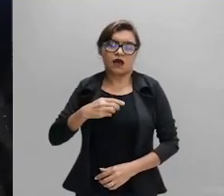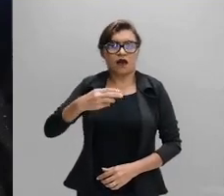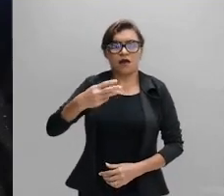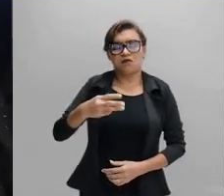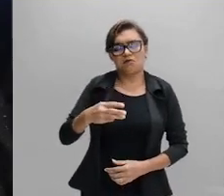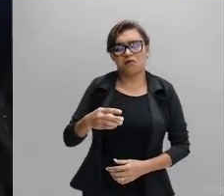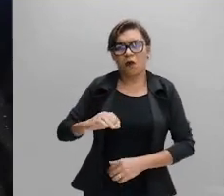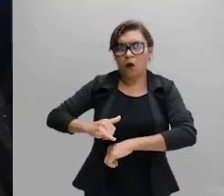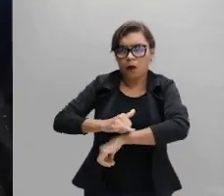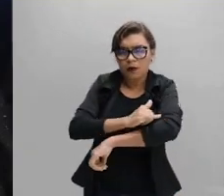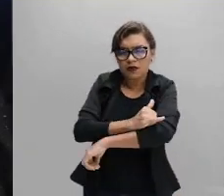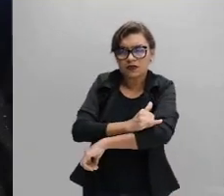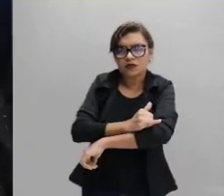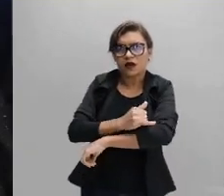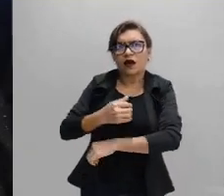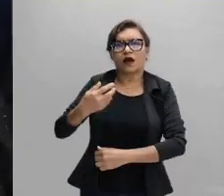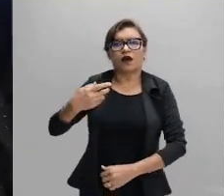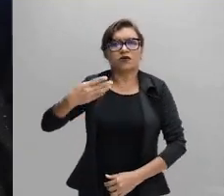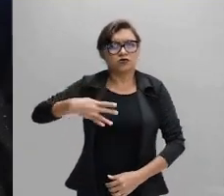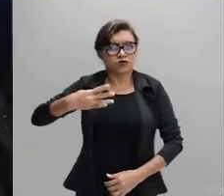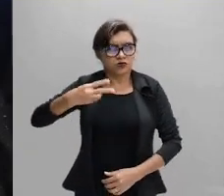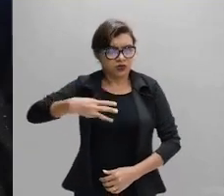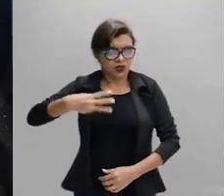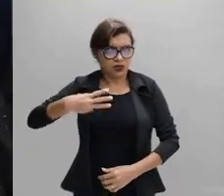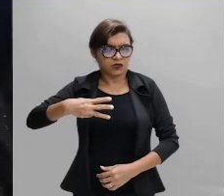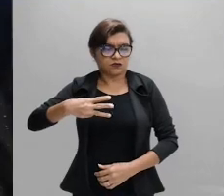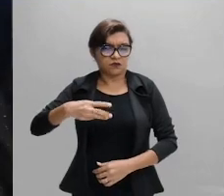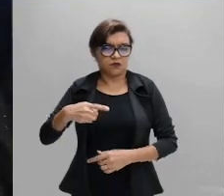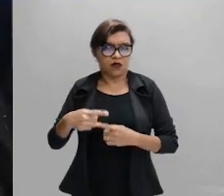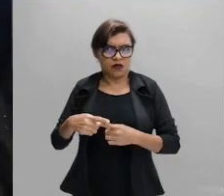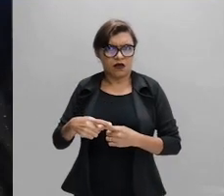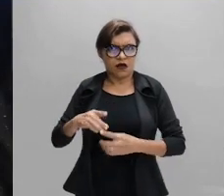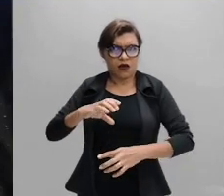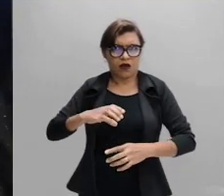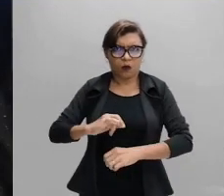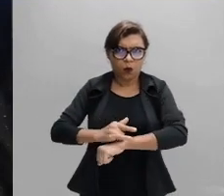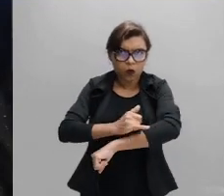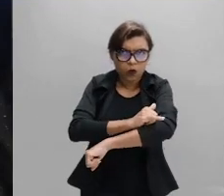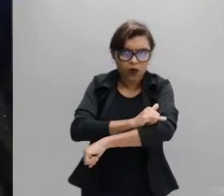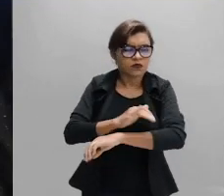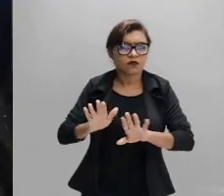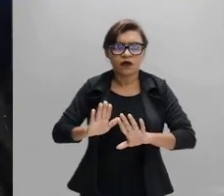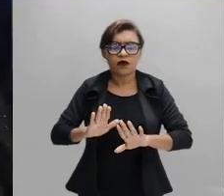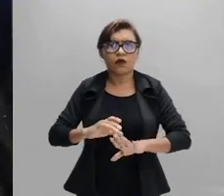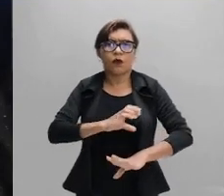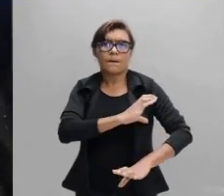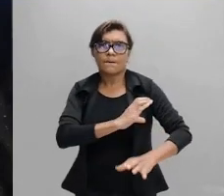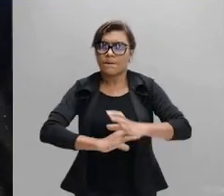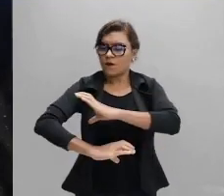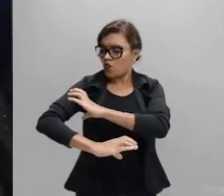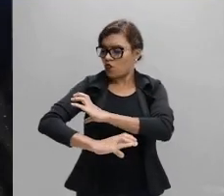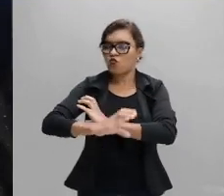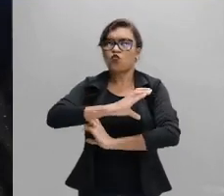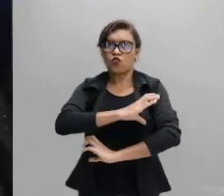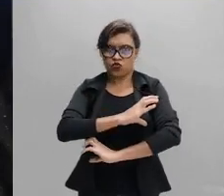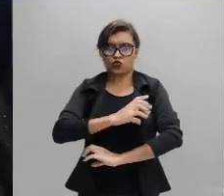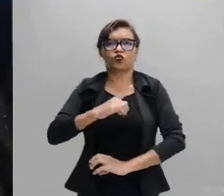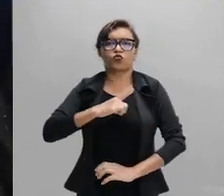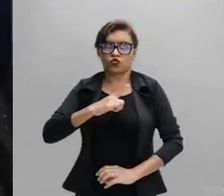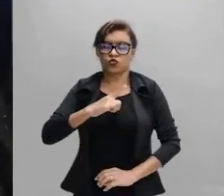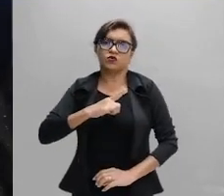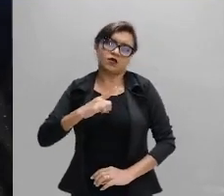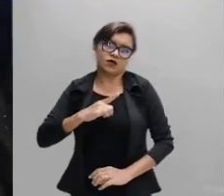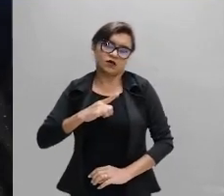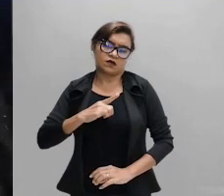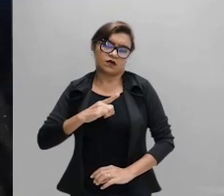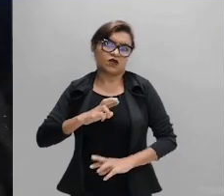ele. Mas ele é obeso? Não, porque ali o peso que ele tem maior é o quê? É de músculo. Ele é uma pessoa musculosa, então